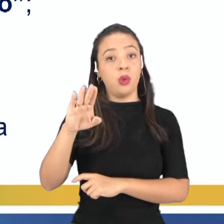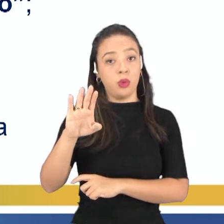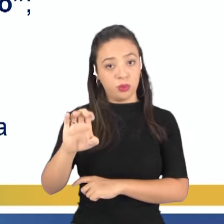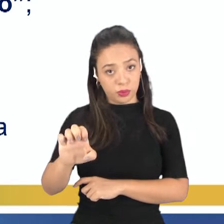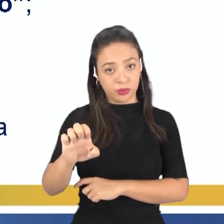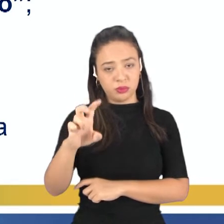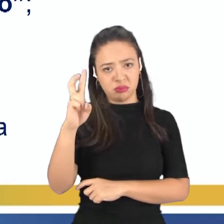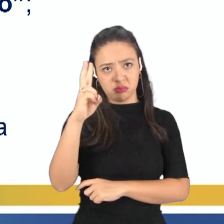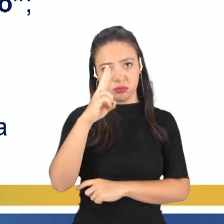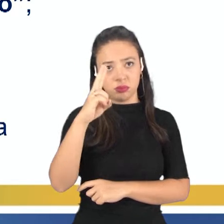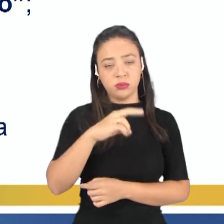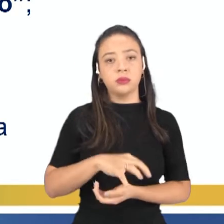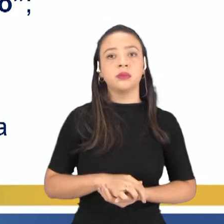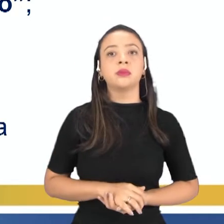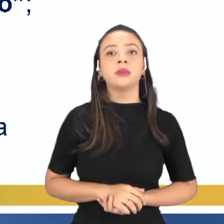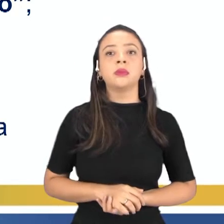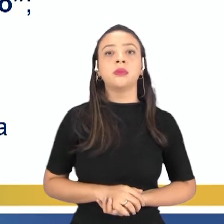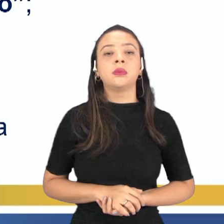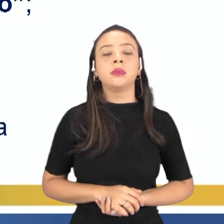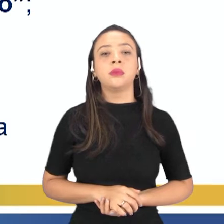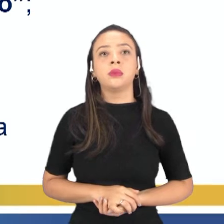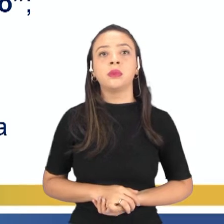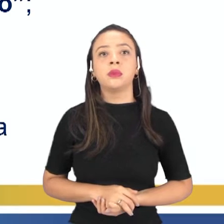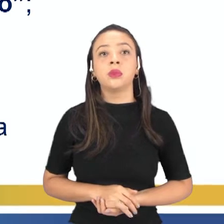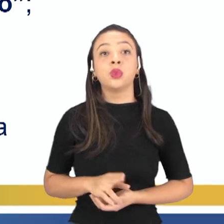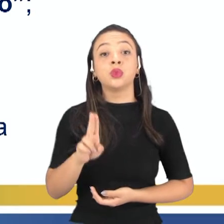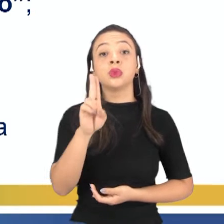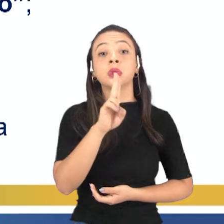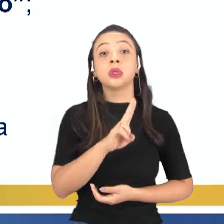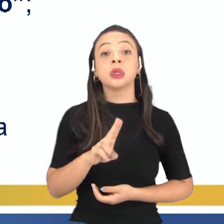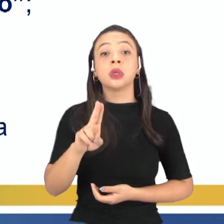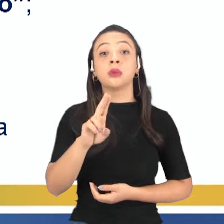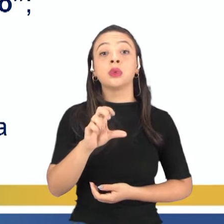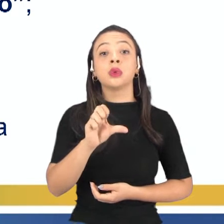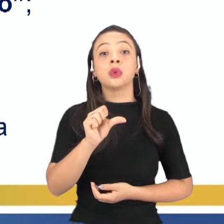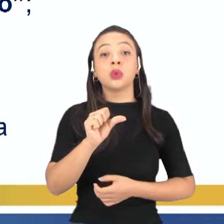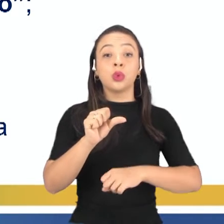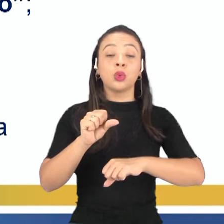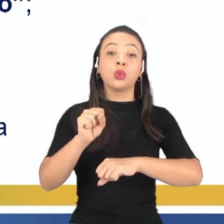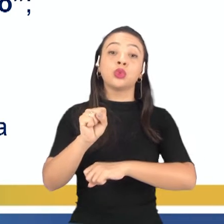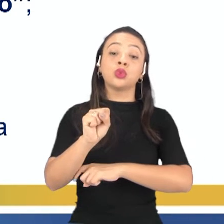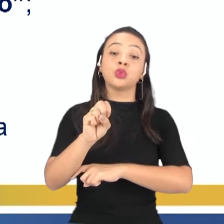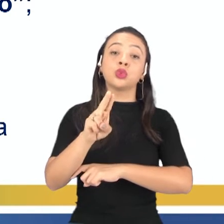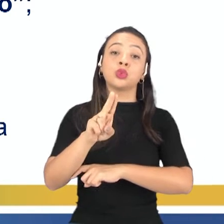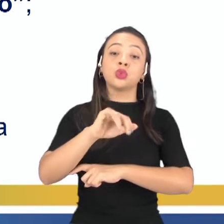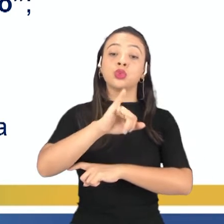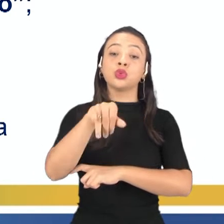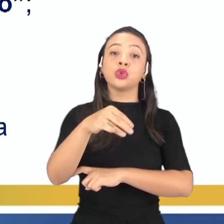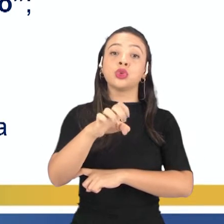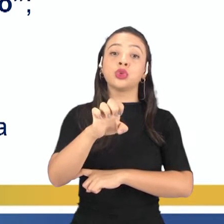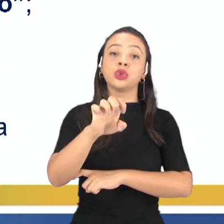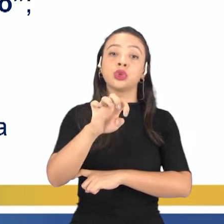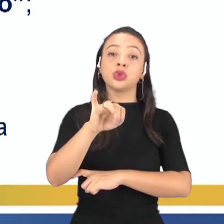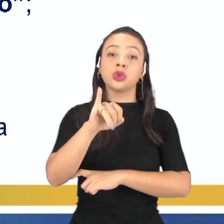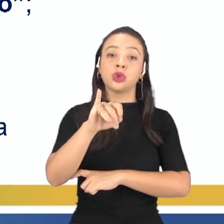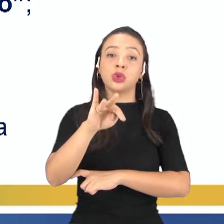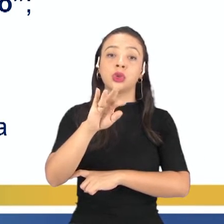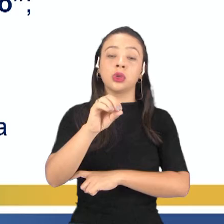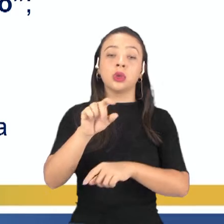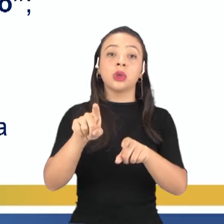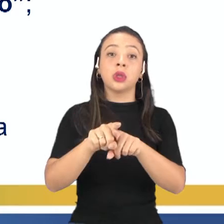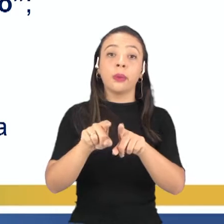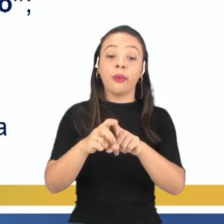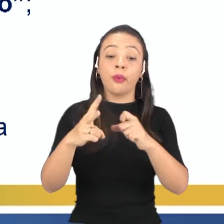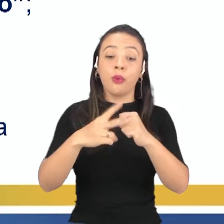nós usamos, né? O sujeito e o verbo to be. Essa é uma frase afirmativa, sujeito e verbo to